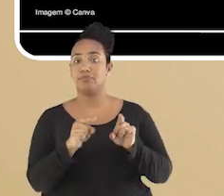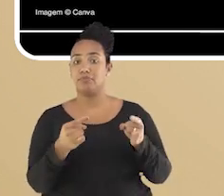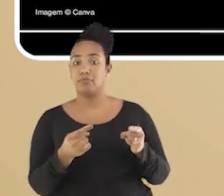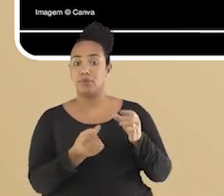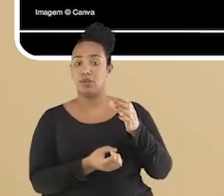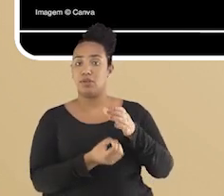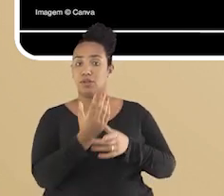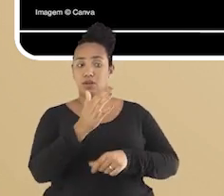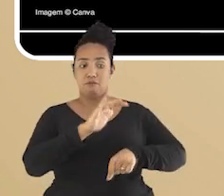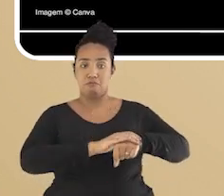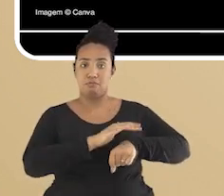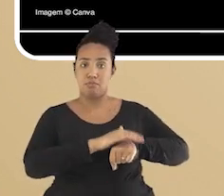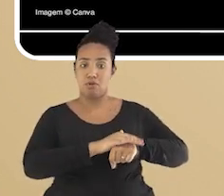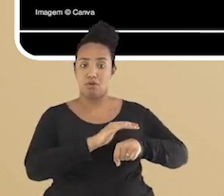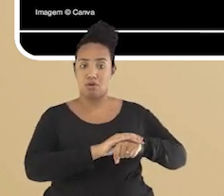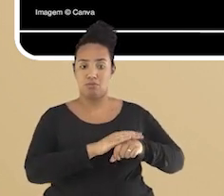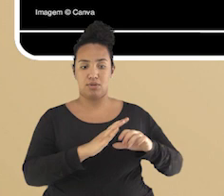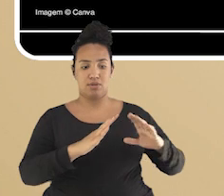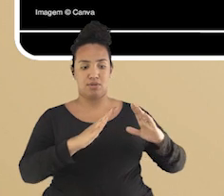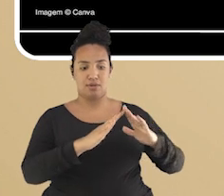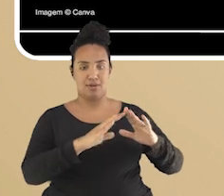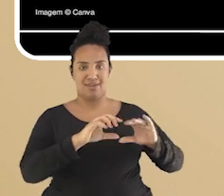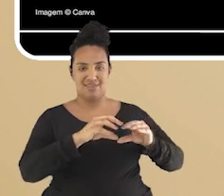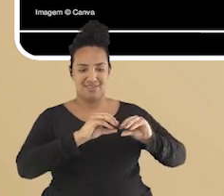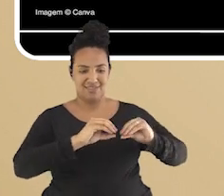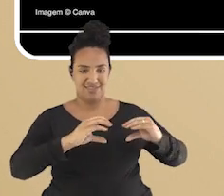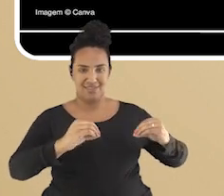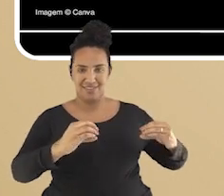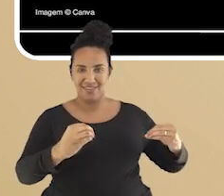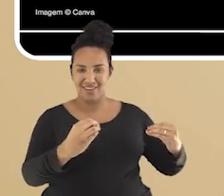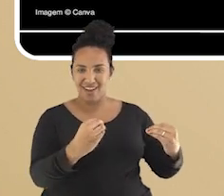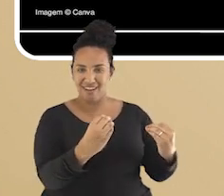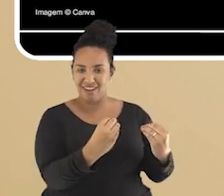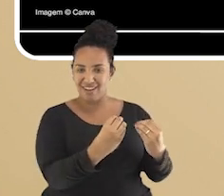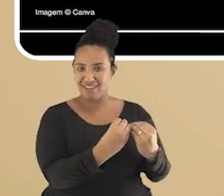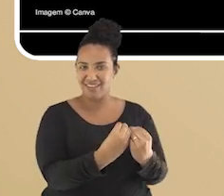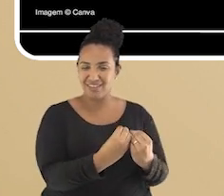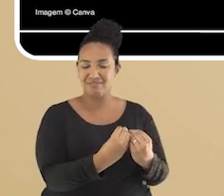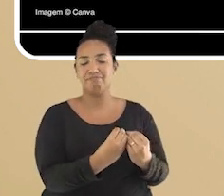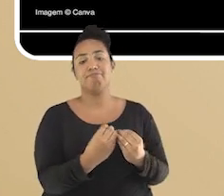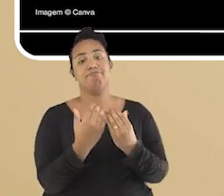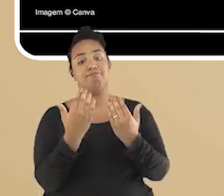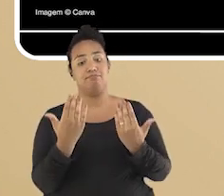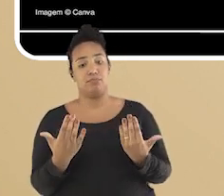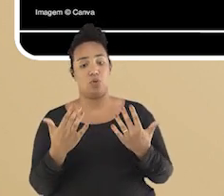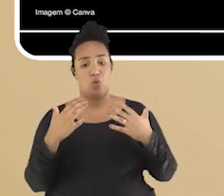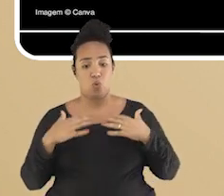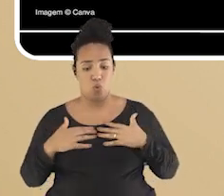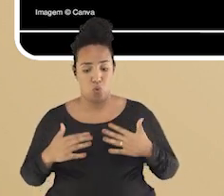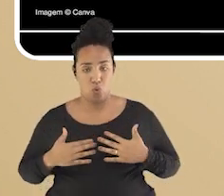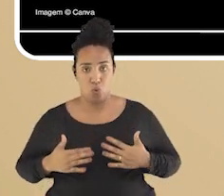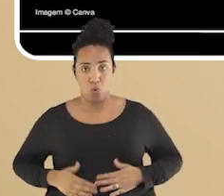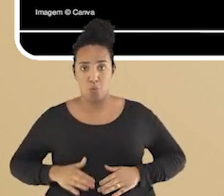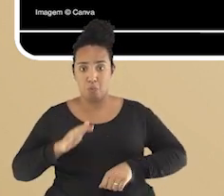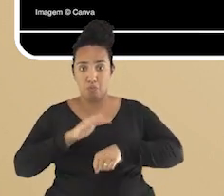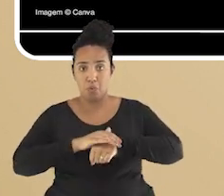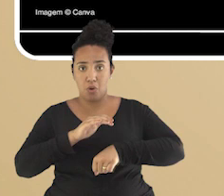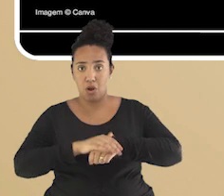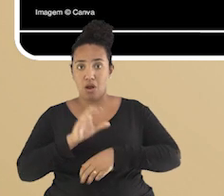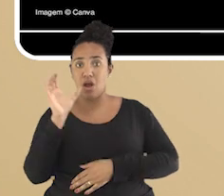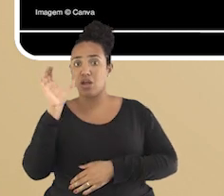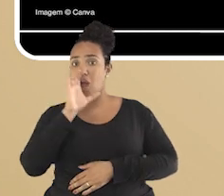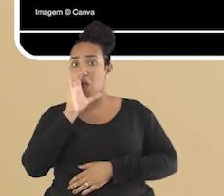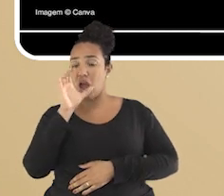ninho para si mesmo, de ervas aromáticas. Com o próprio calor do seu corpo, ele